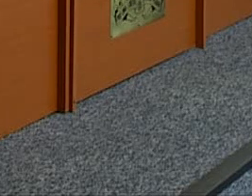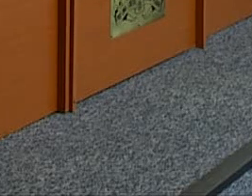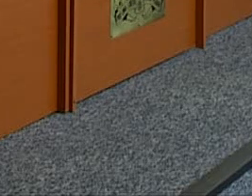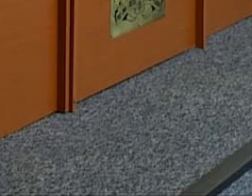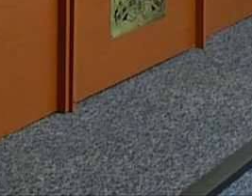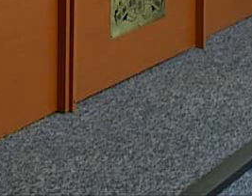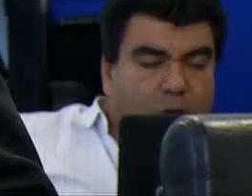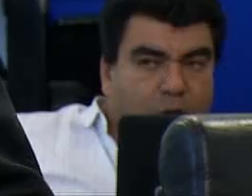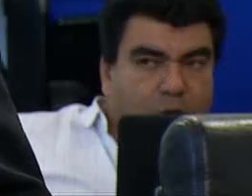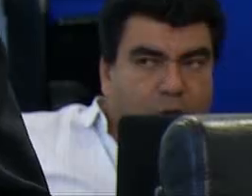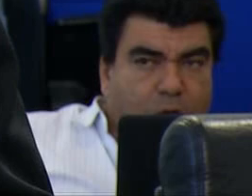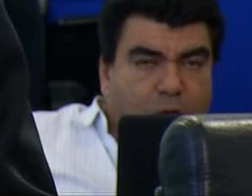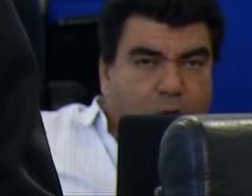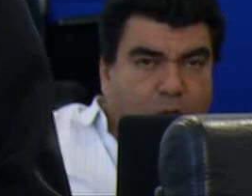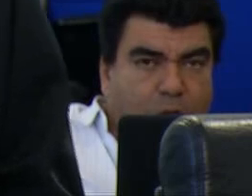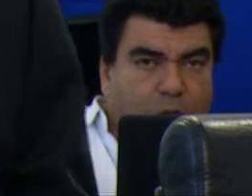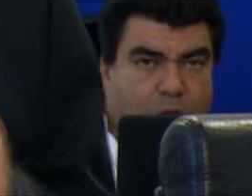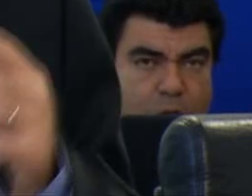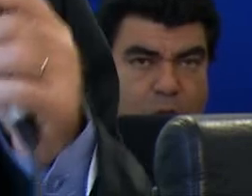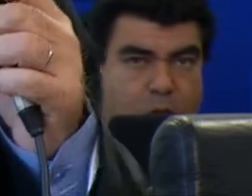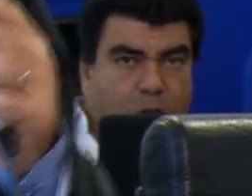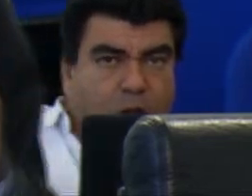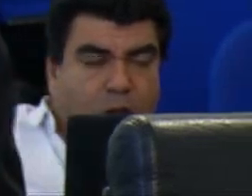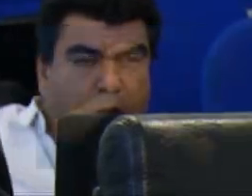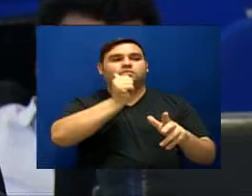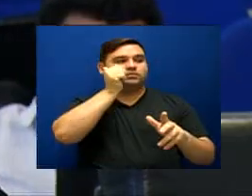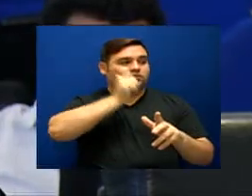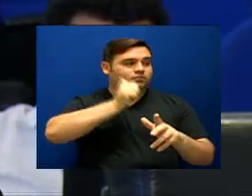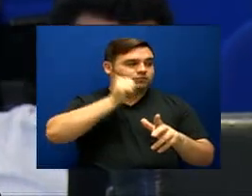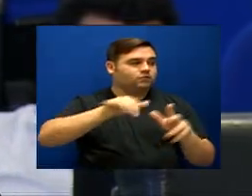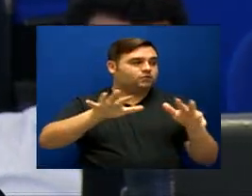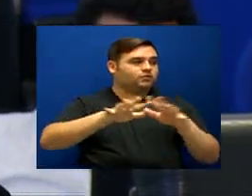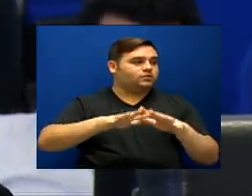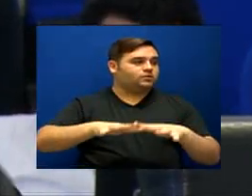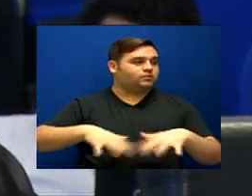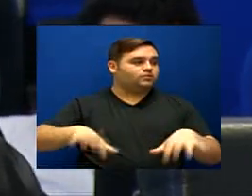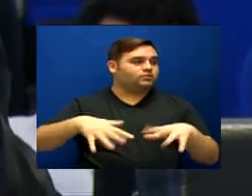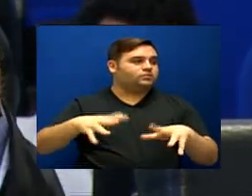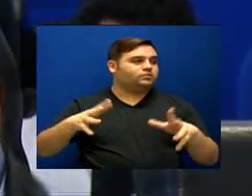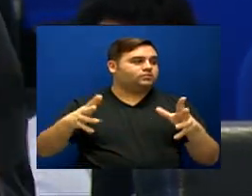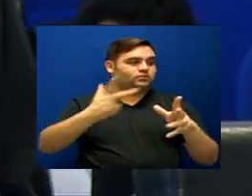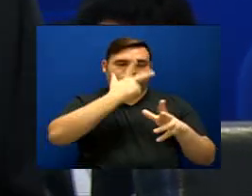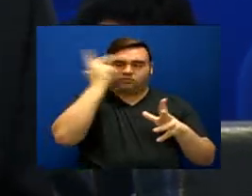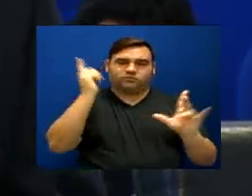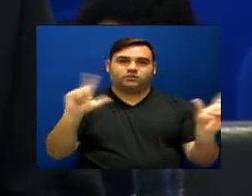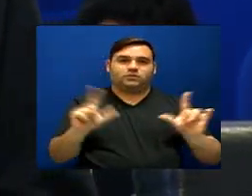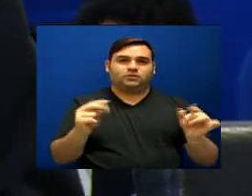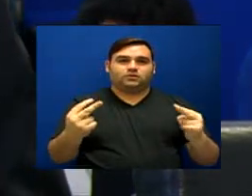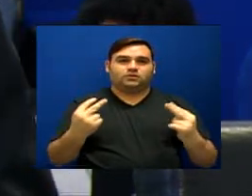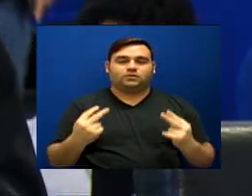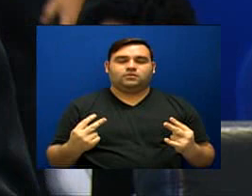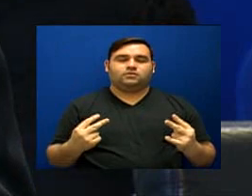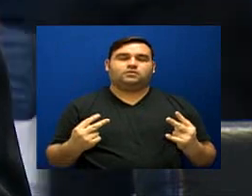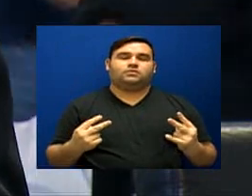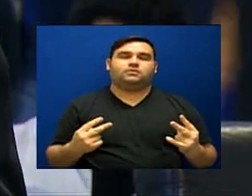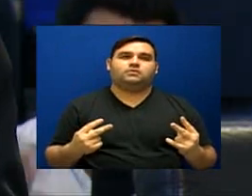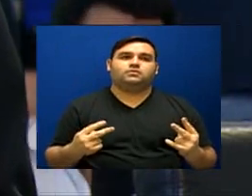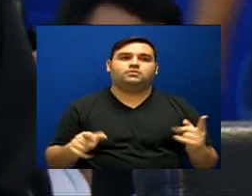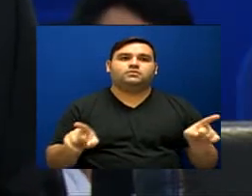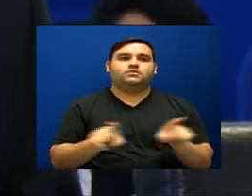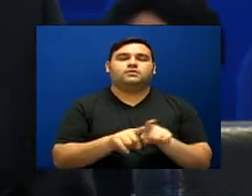Senhor presidente, senhores vereadores, senhoras vereadoras, público que nos assiste,